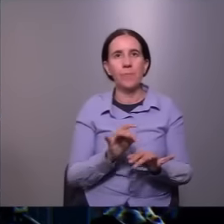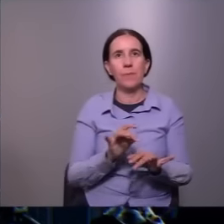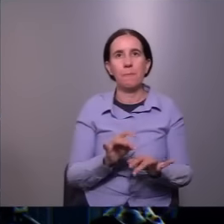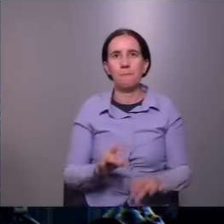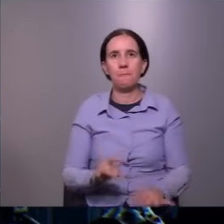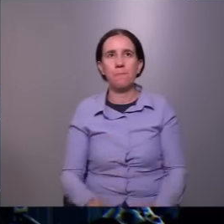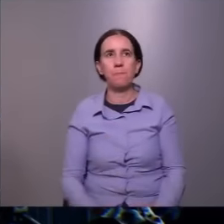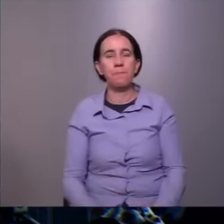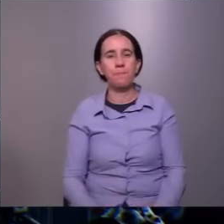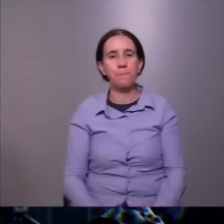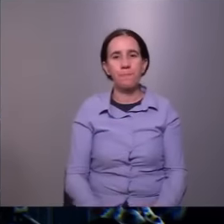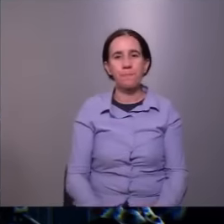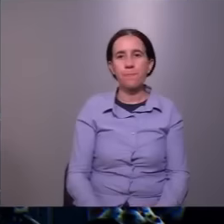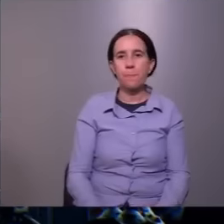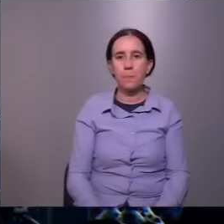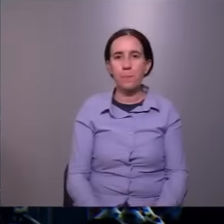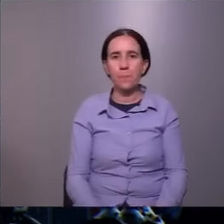Rosário.